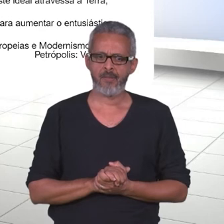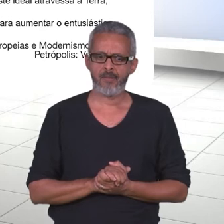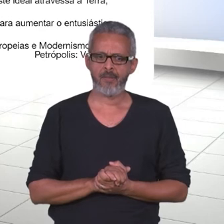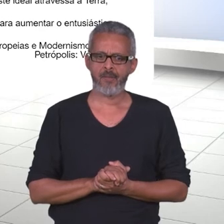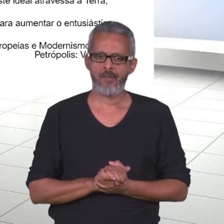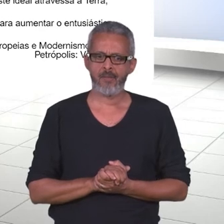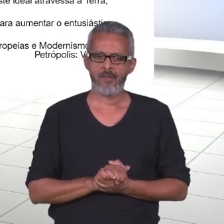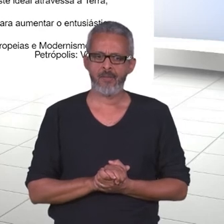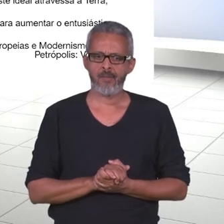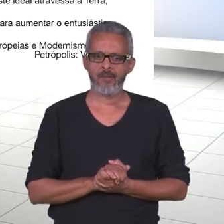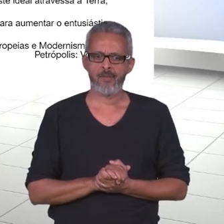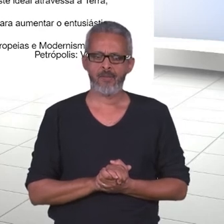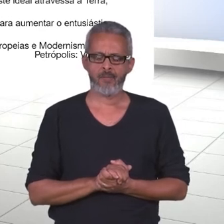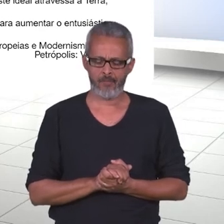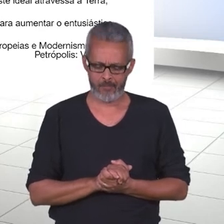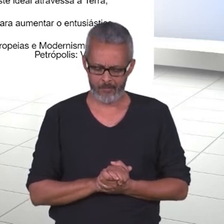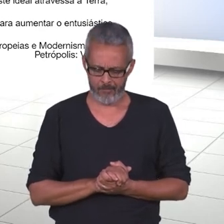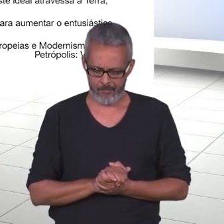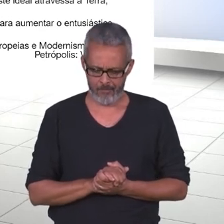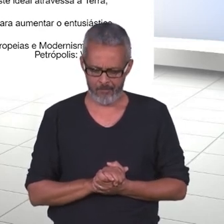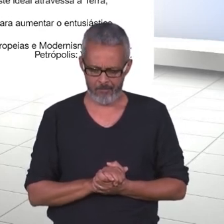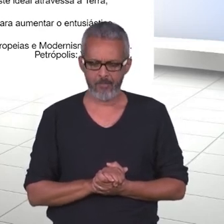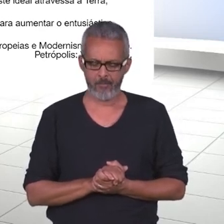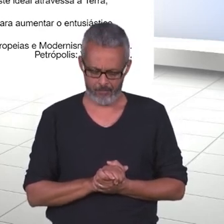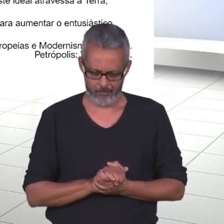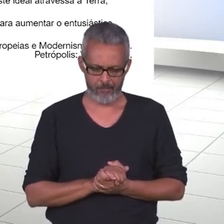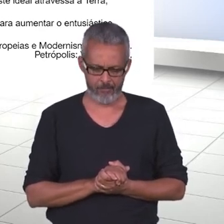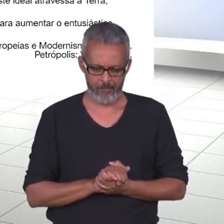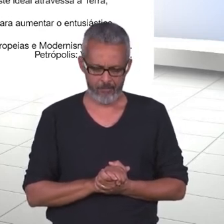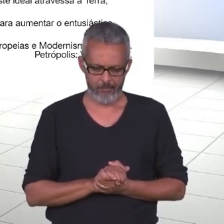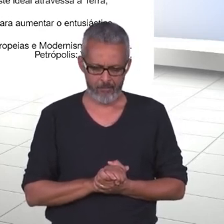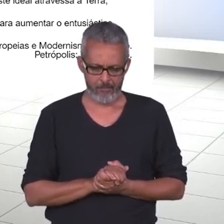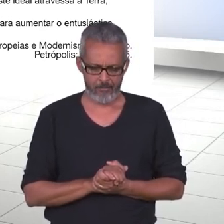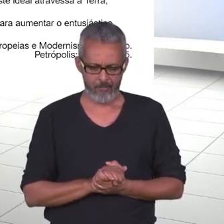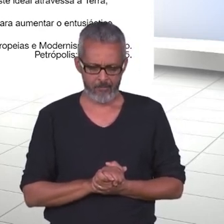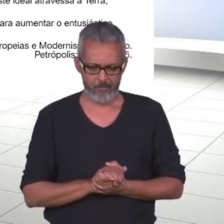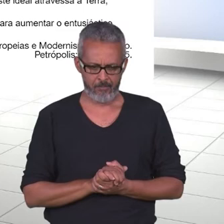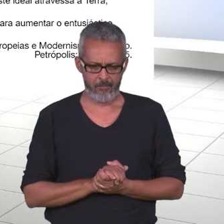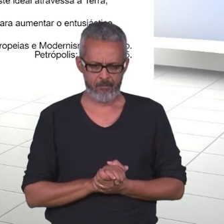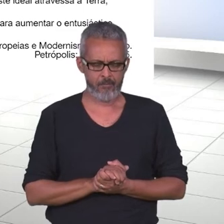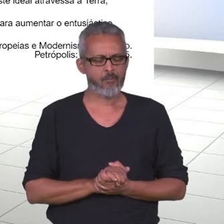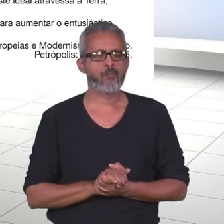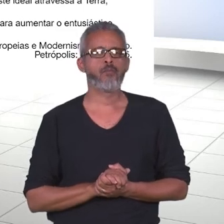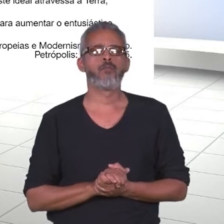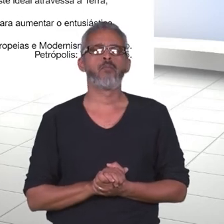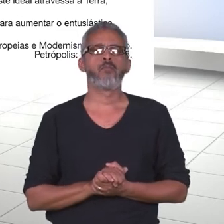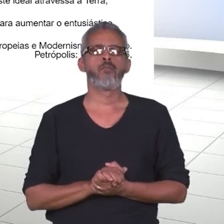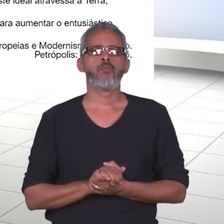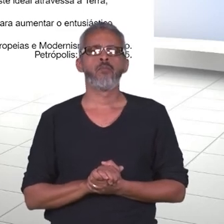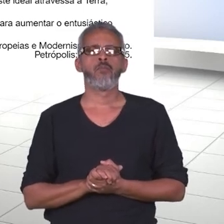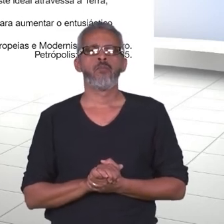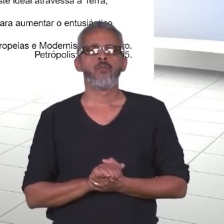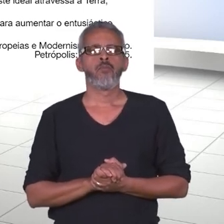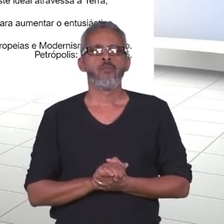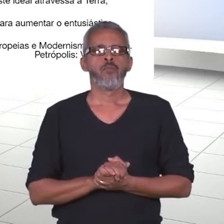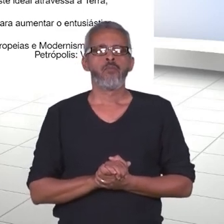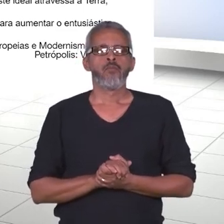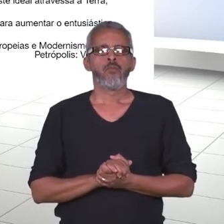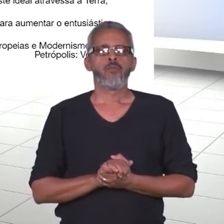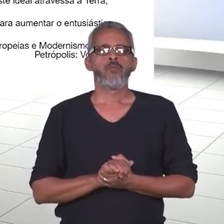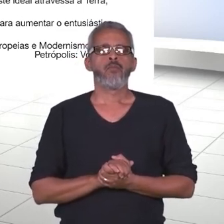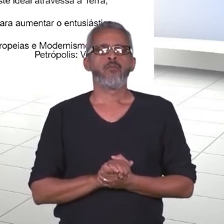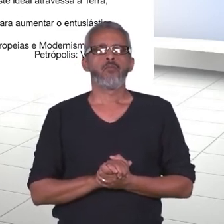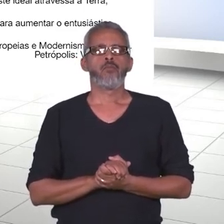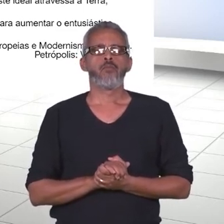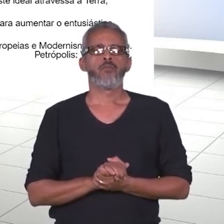correr sobre a metralha. É mais bonito que a vitória de Samotrácia. Nós